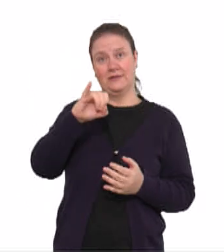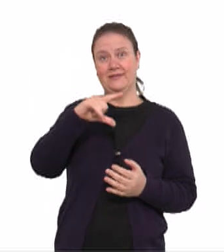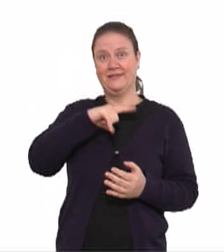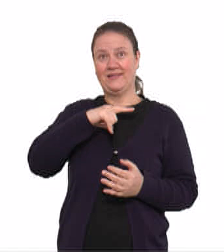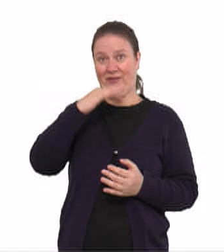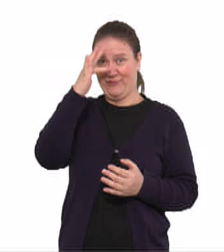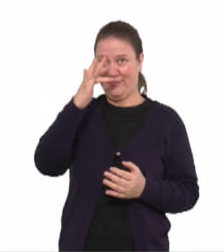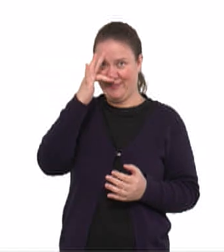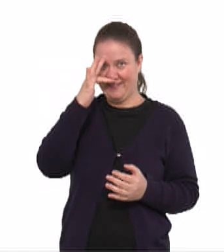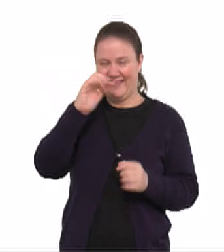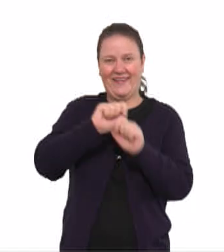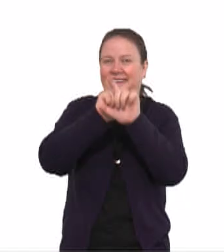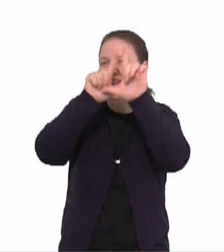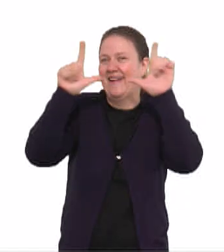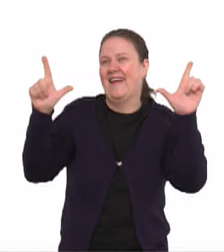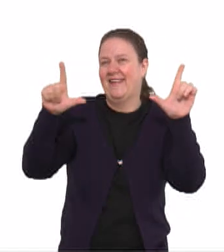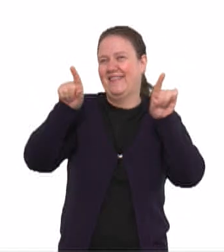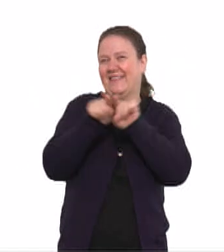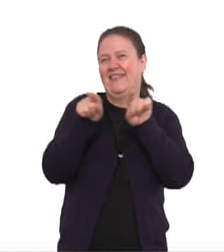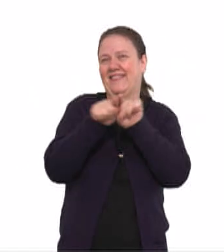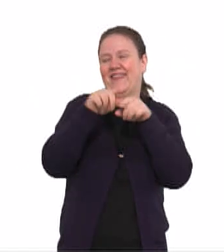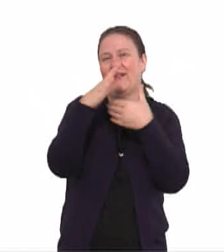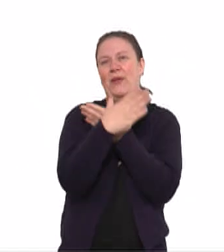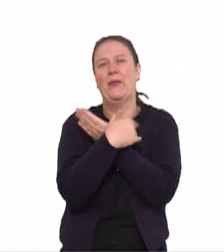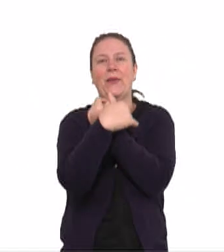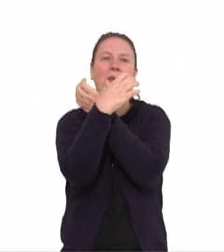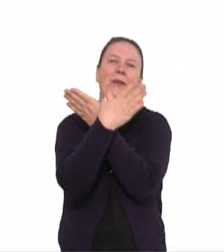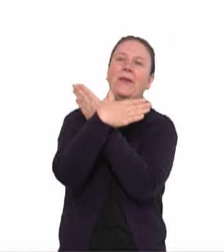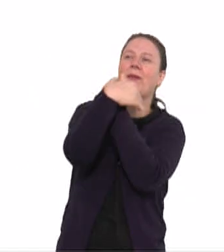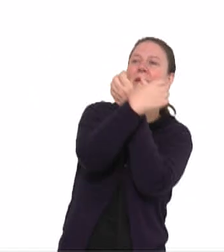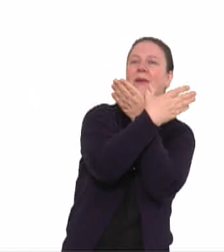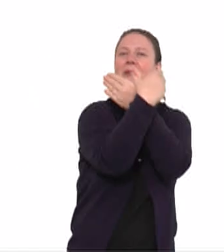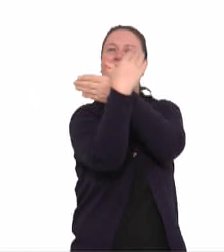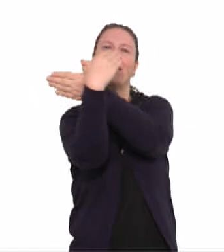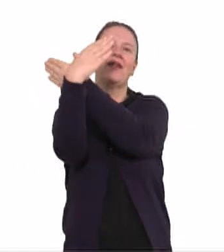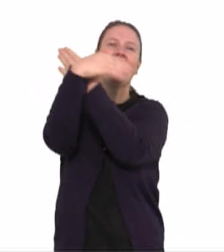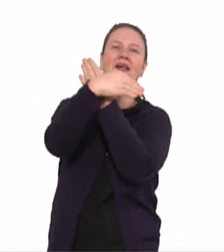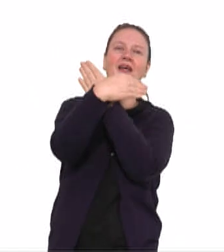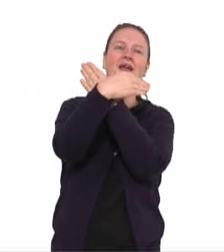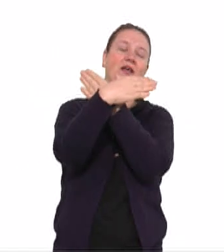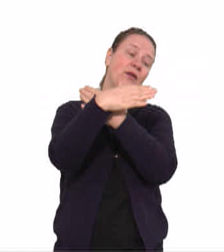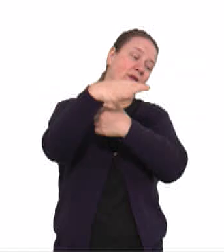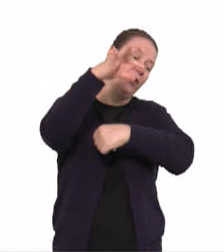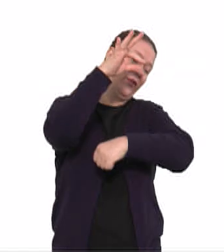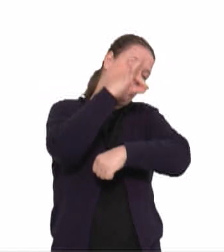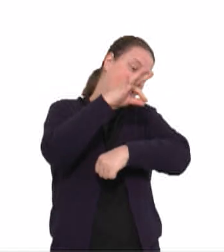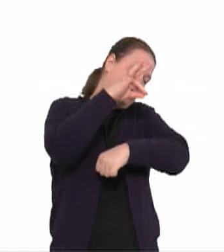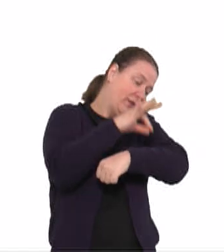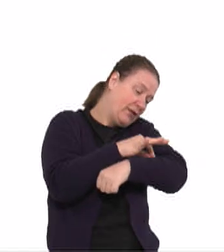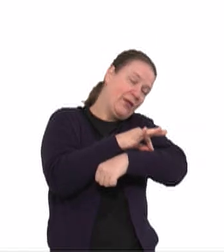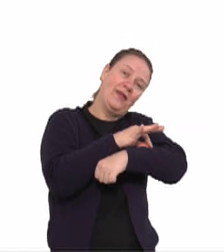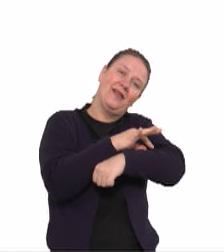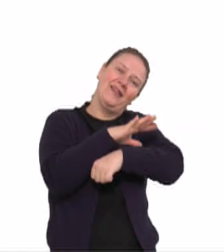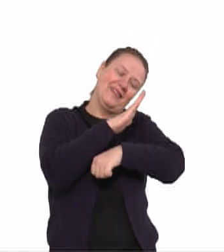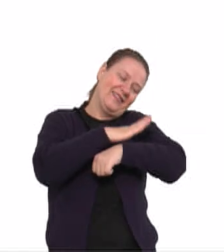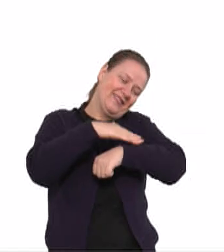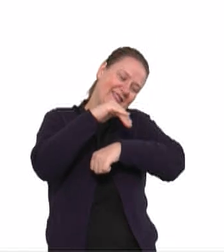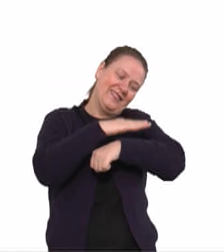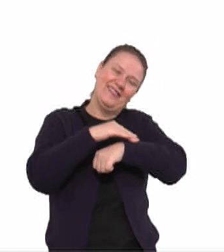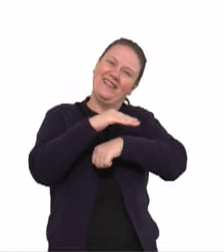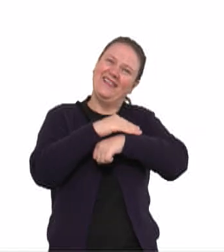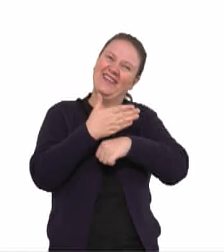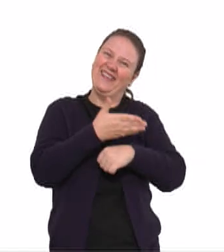borboletas coloridas e mansinhas que sentam nos nossos braços para fazer um carinho. Eu